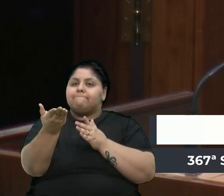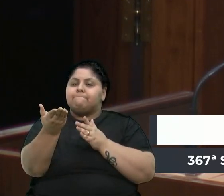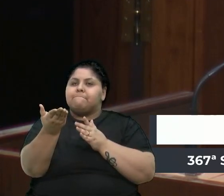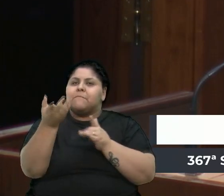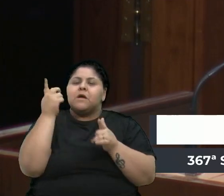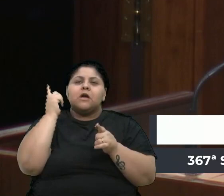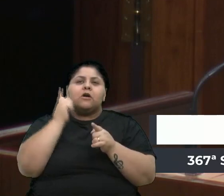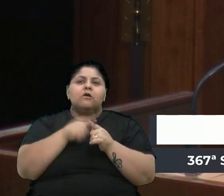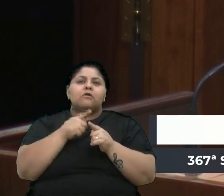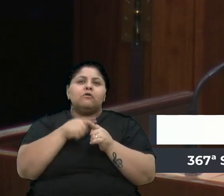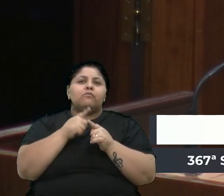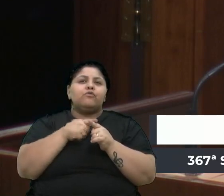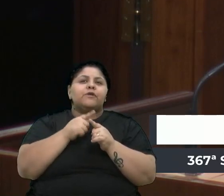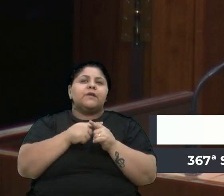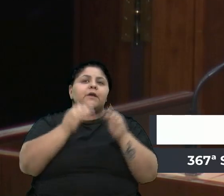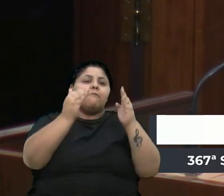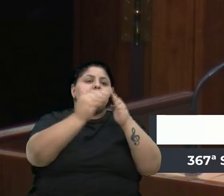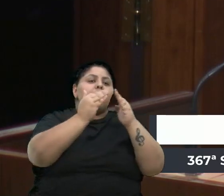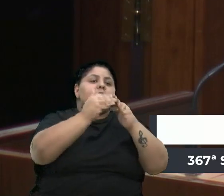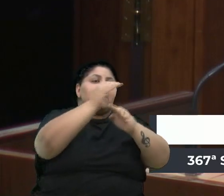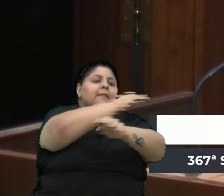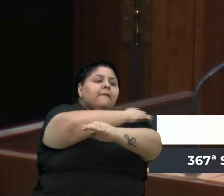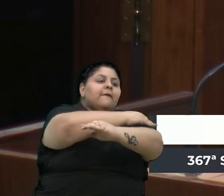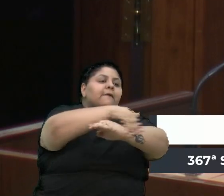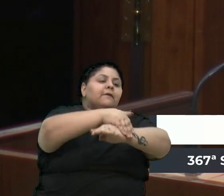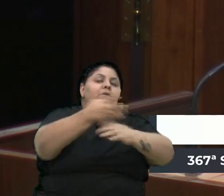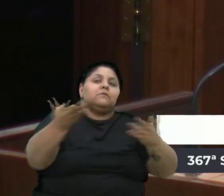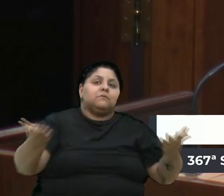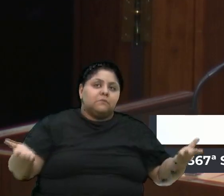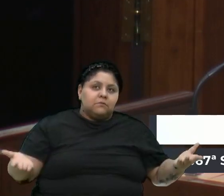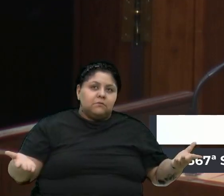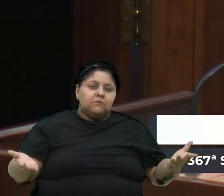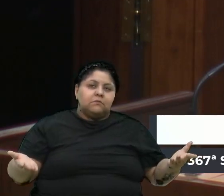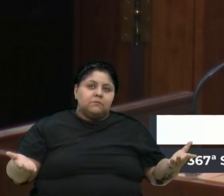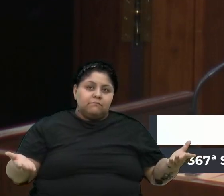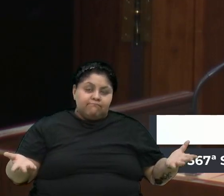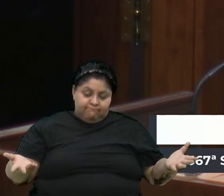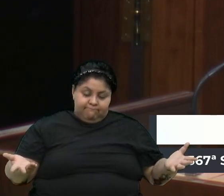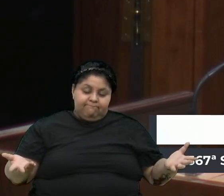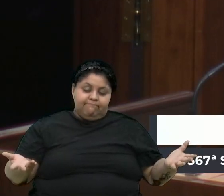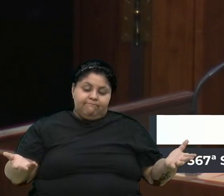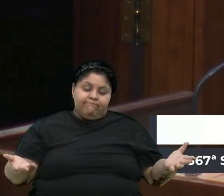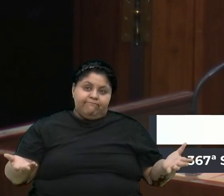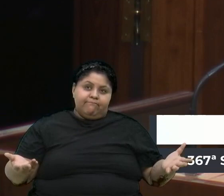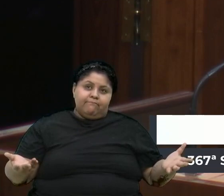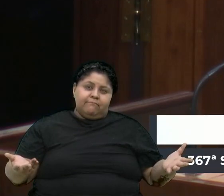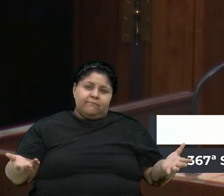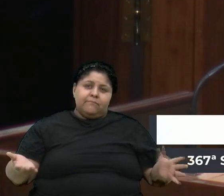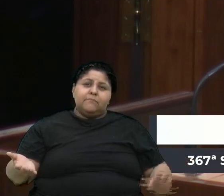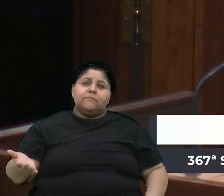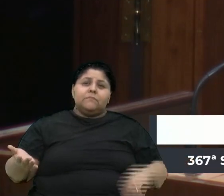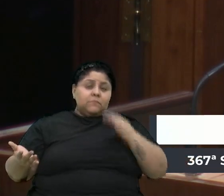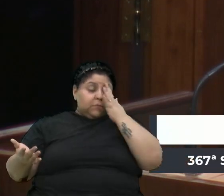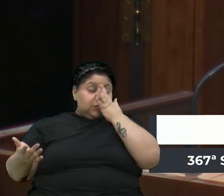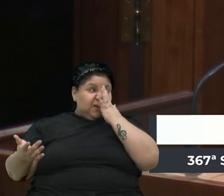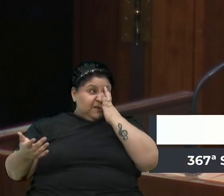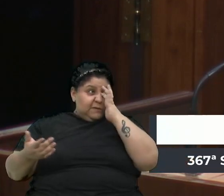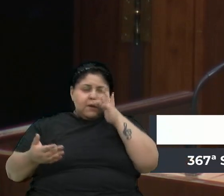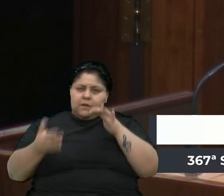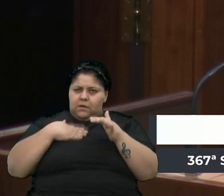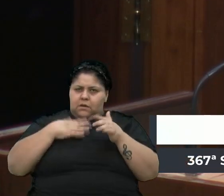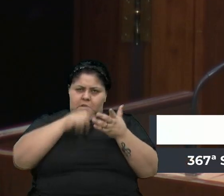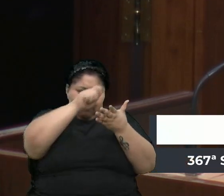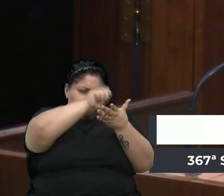a ser um morador de rua? O que leva a ser um morador de rua? Até fiz umas